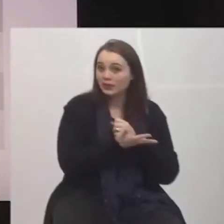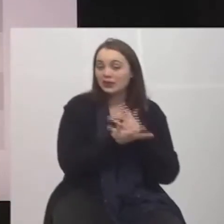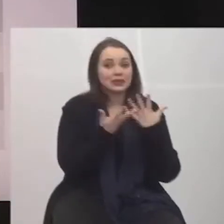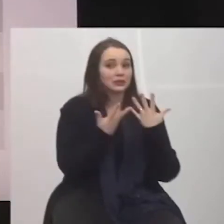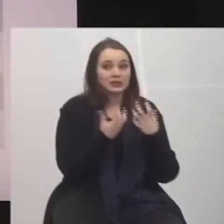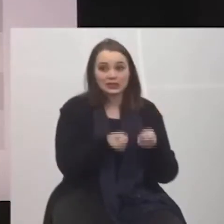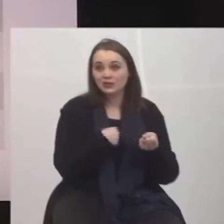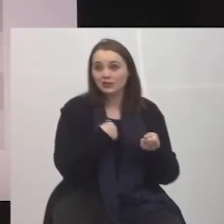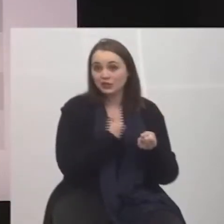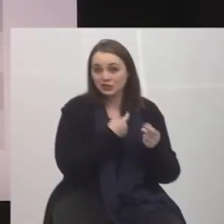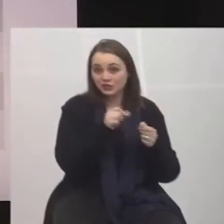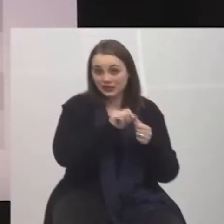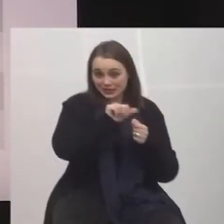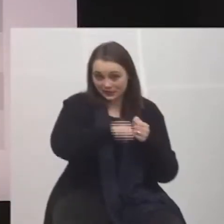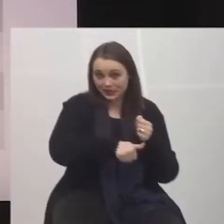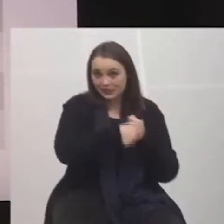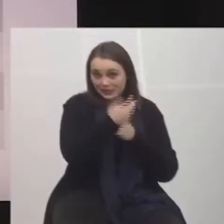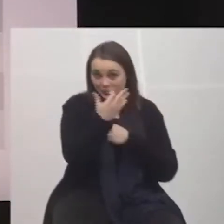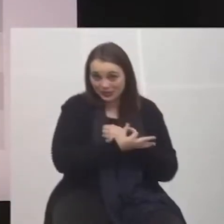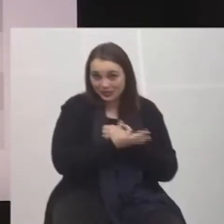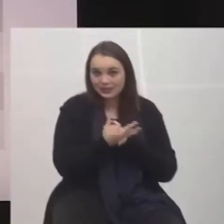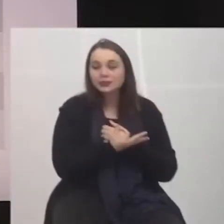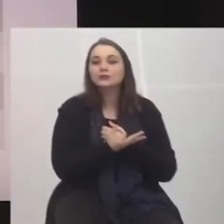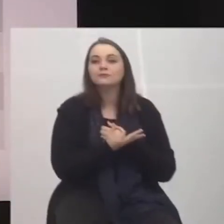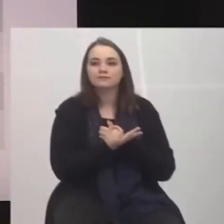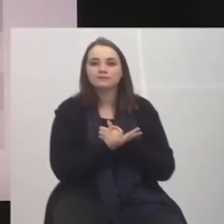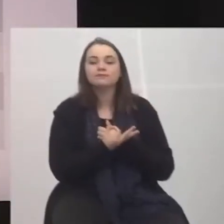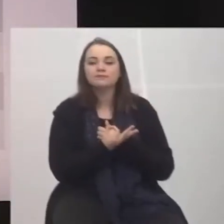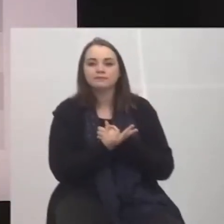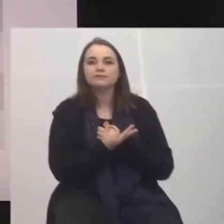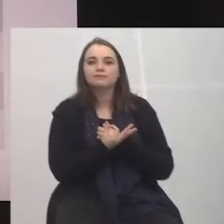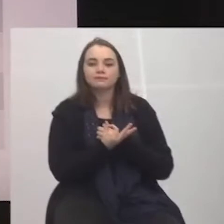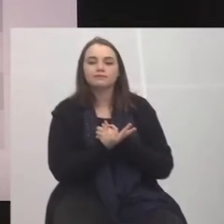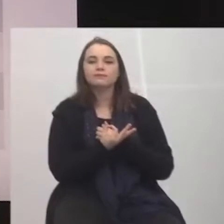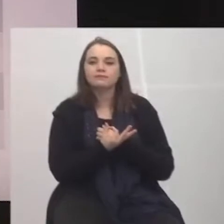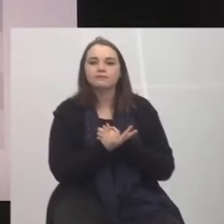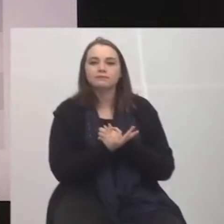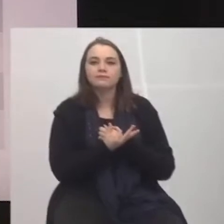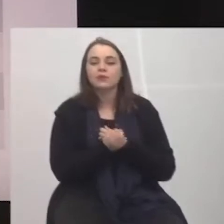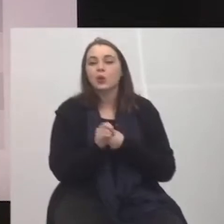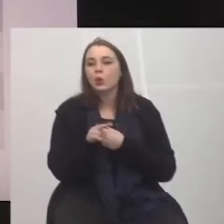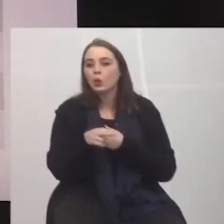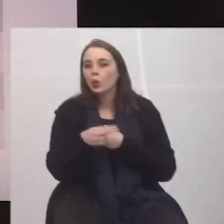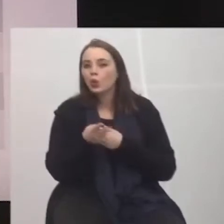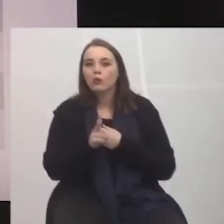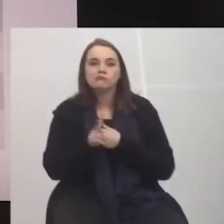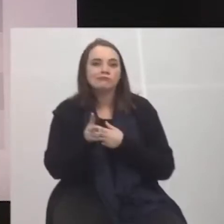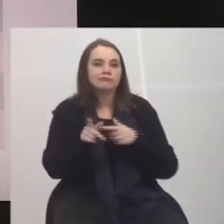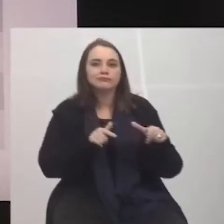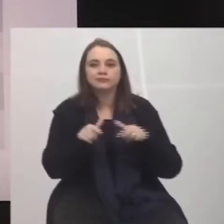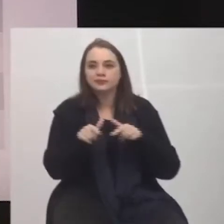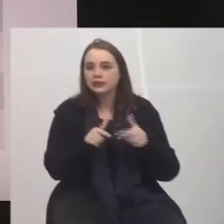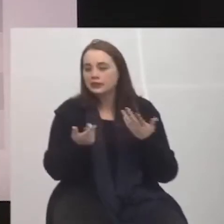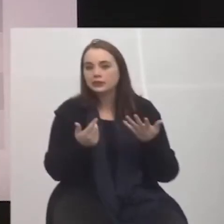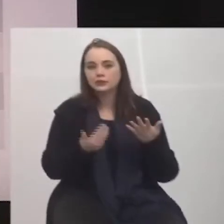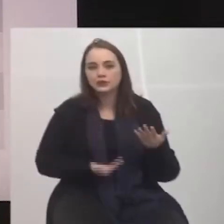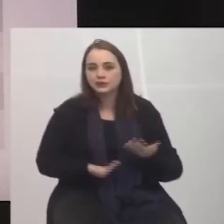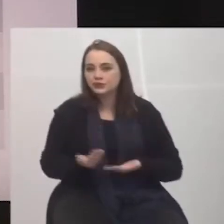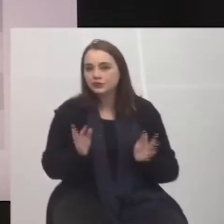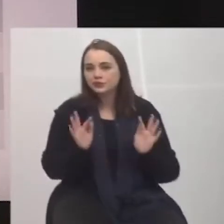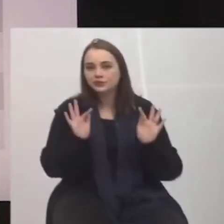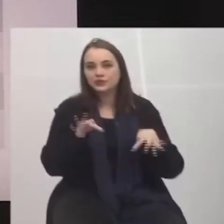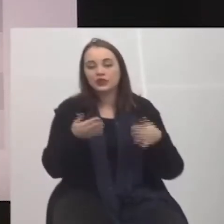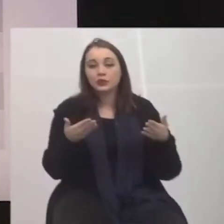permitir que elas fossem avaliadas ou continuadas,